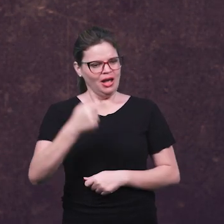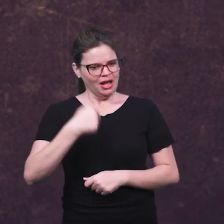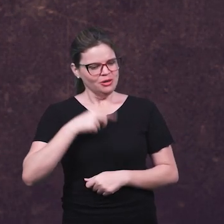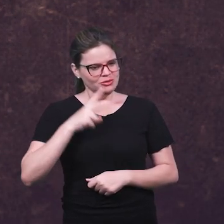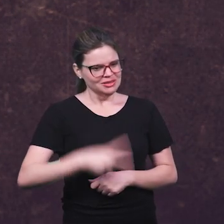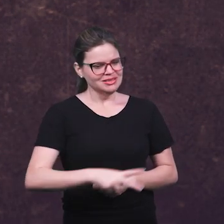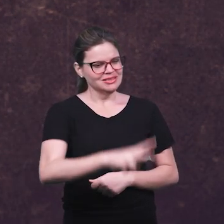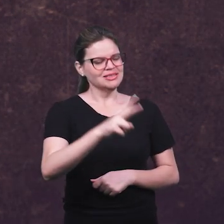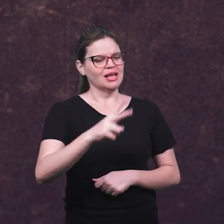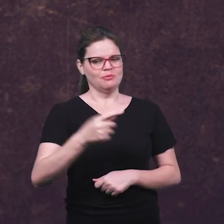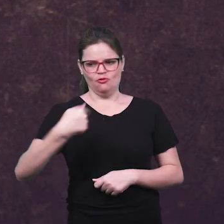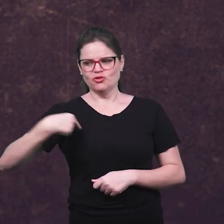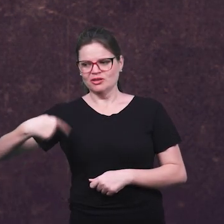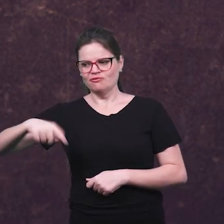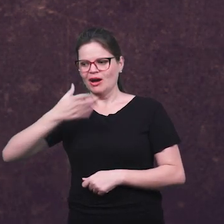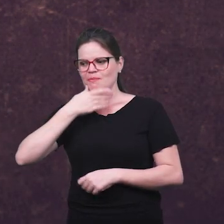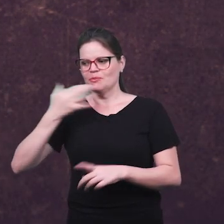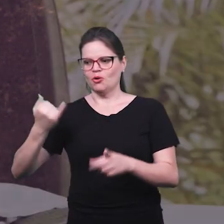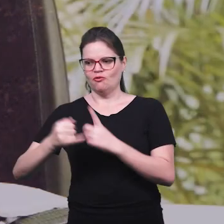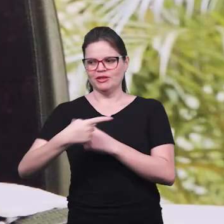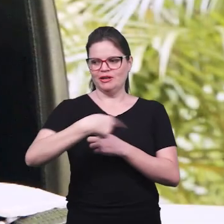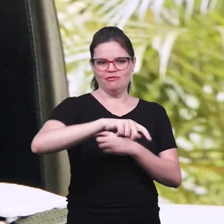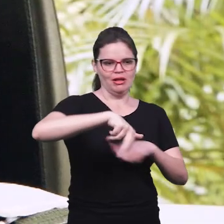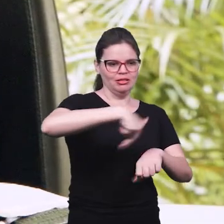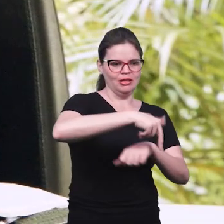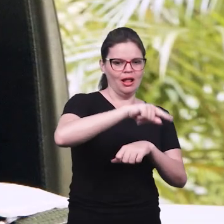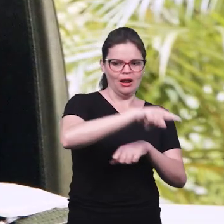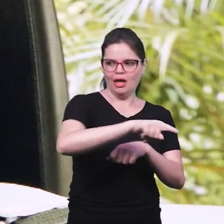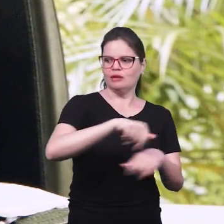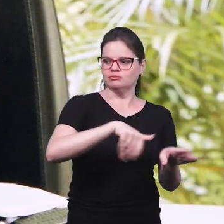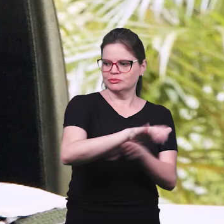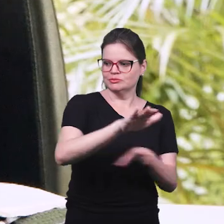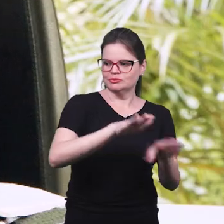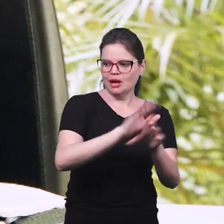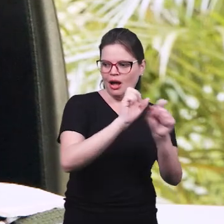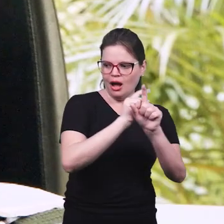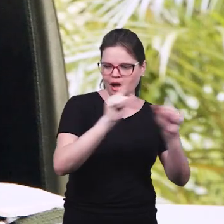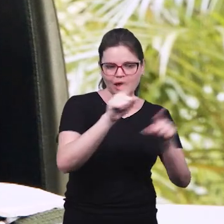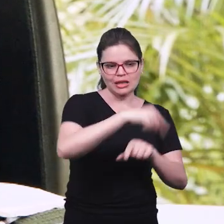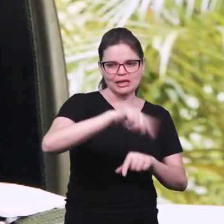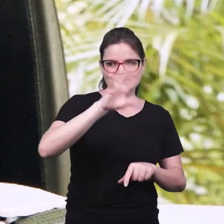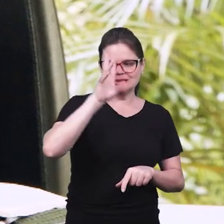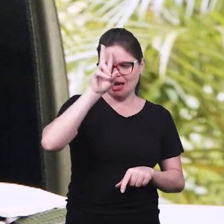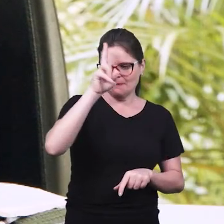as nações rebeldes. Veja só, mais um profeta alertando. Depois Daniel